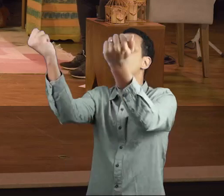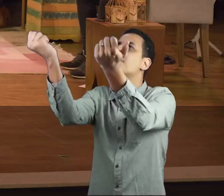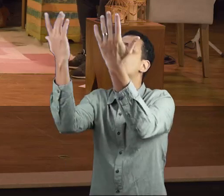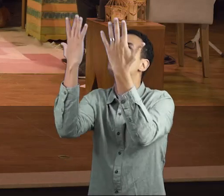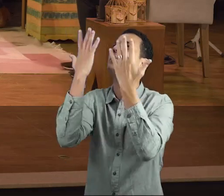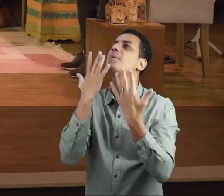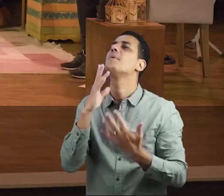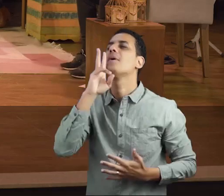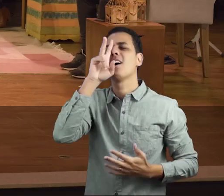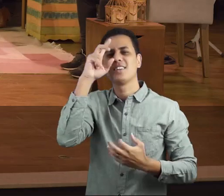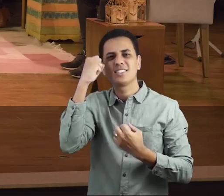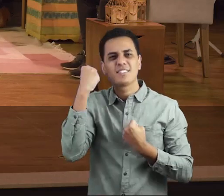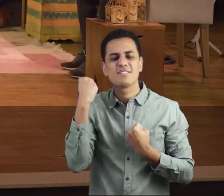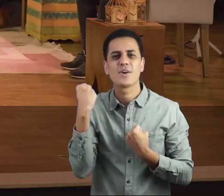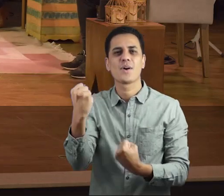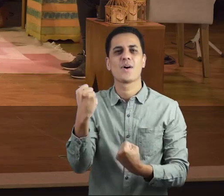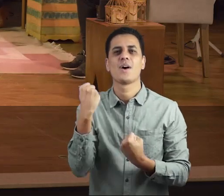sempre, dá